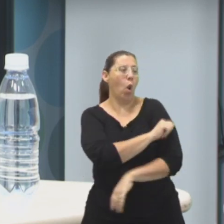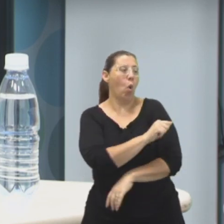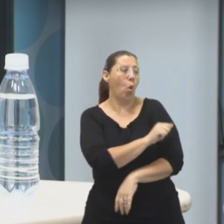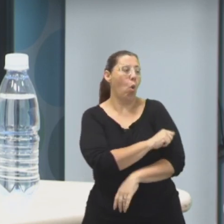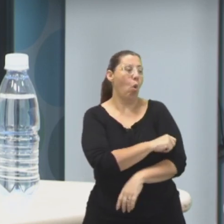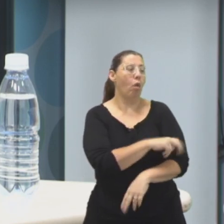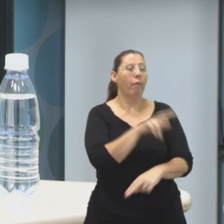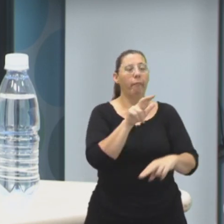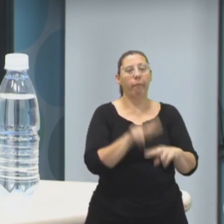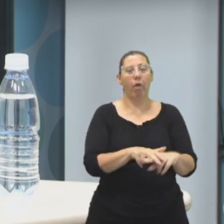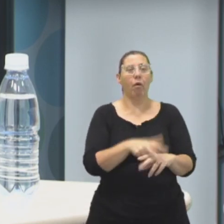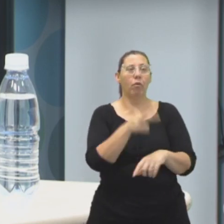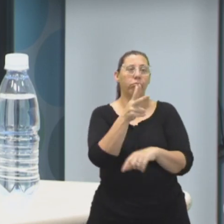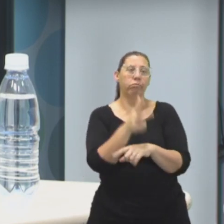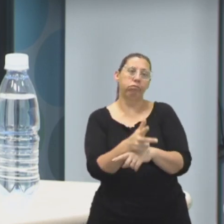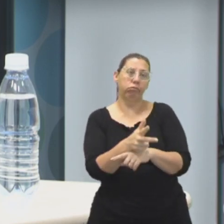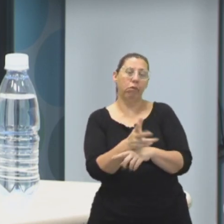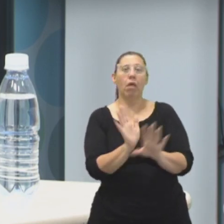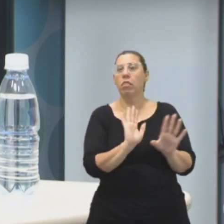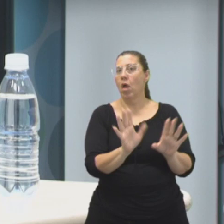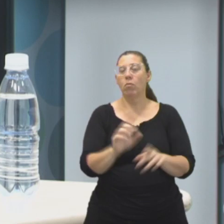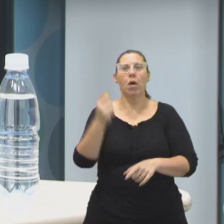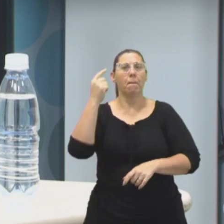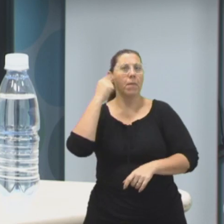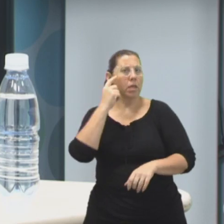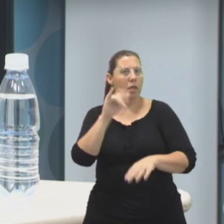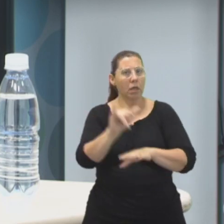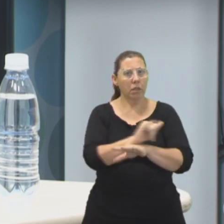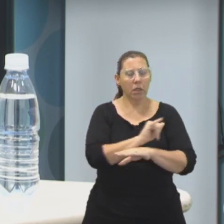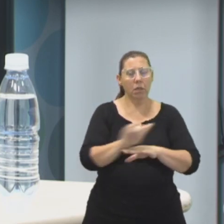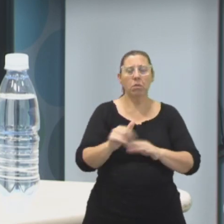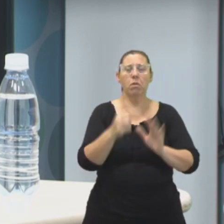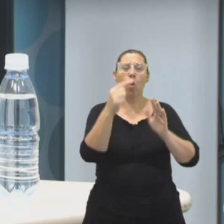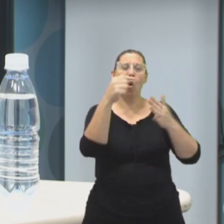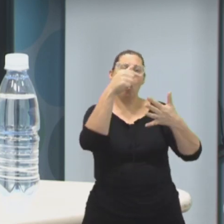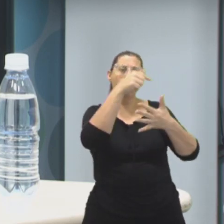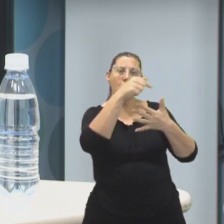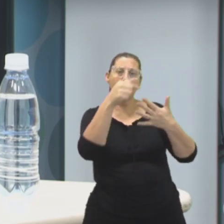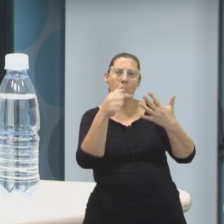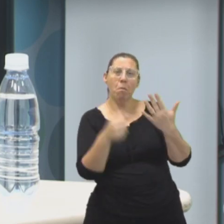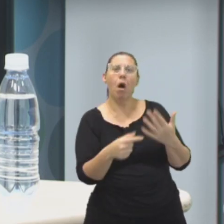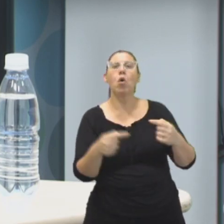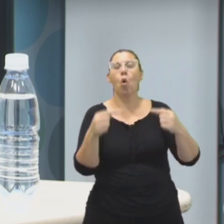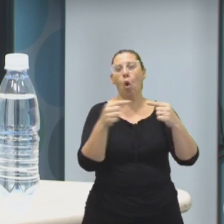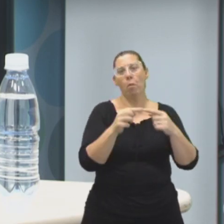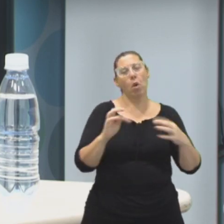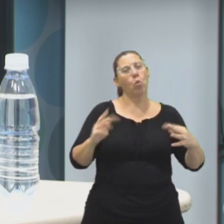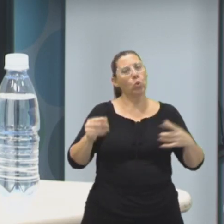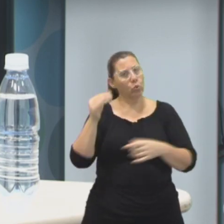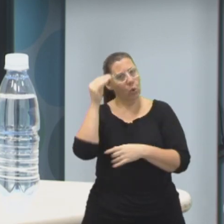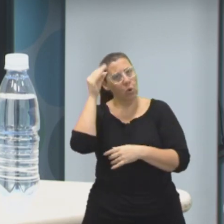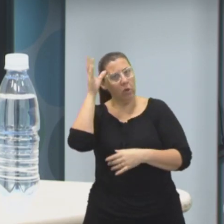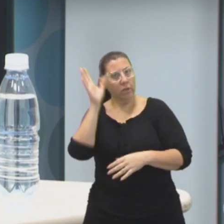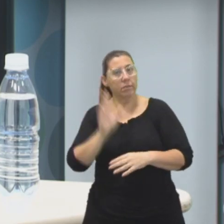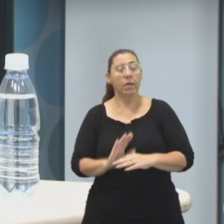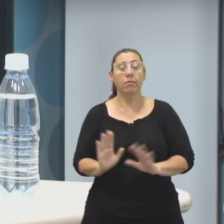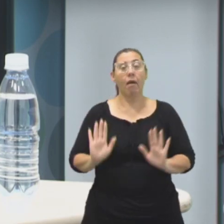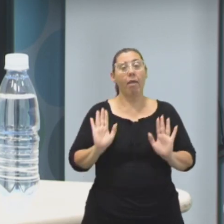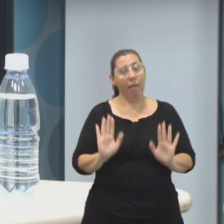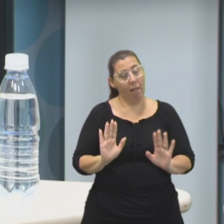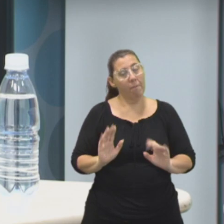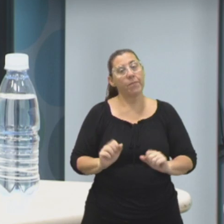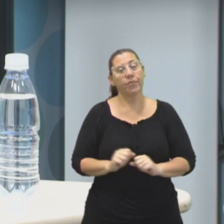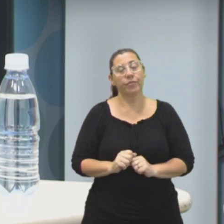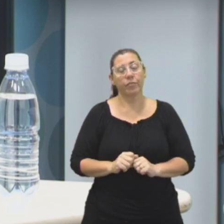uma intencionalidade, ele precisa ser pensado, precisa estar de acordo com habilidades, com objeto de conhecimento, né? E a partir disso o vídeo pode